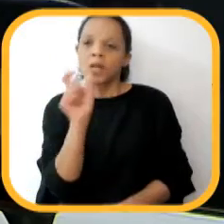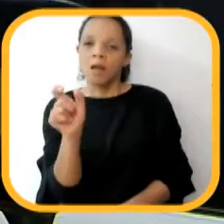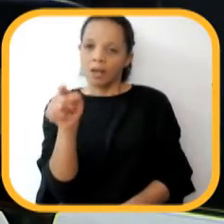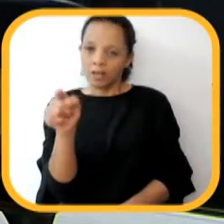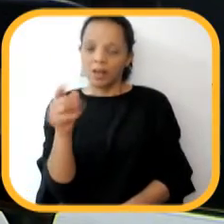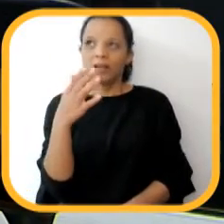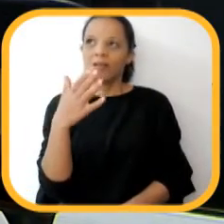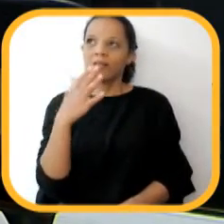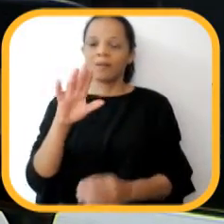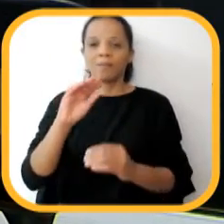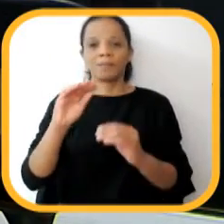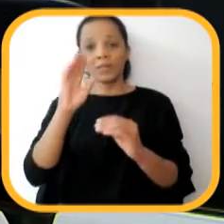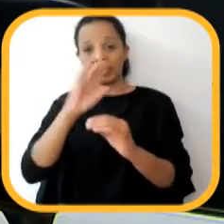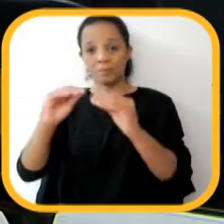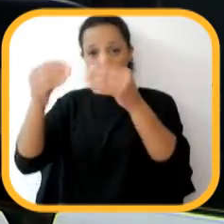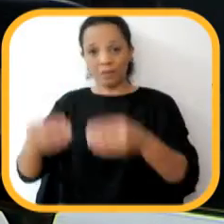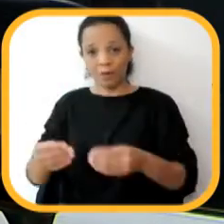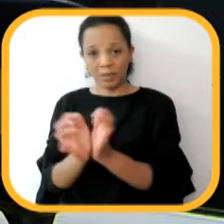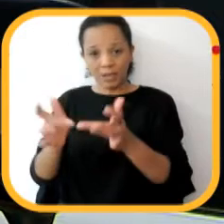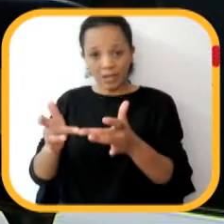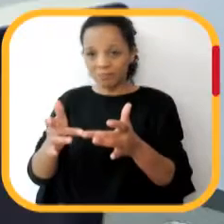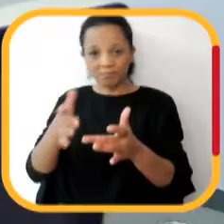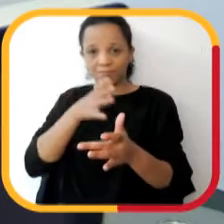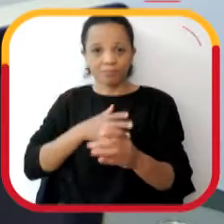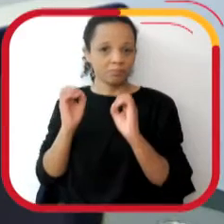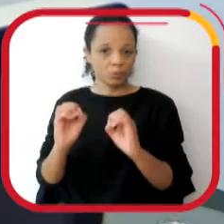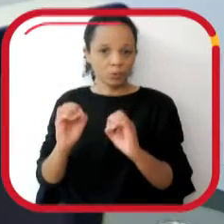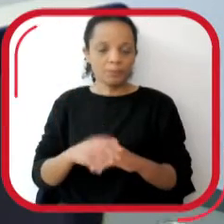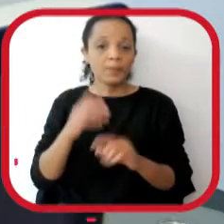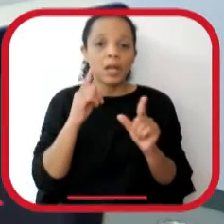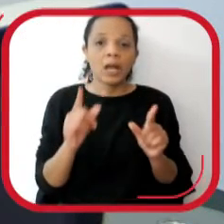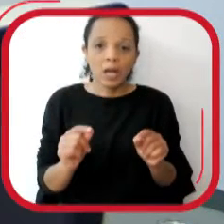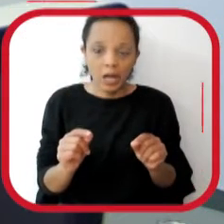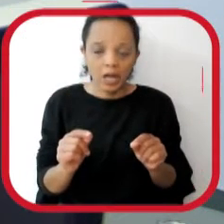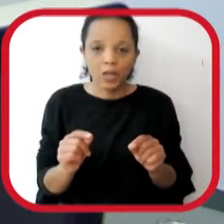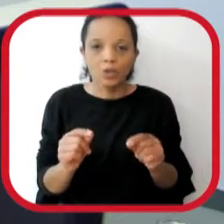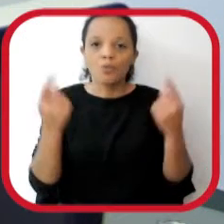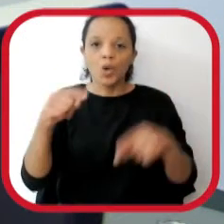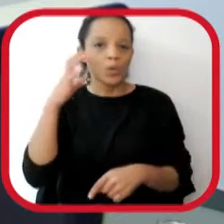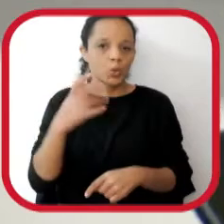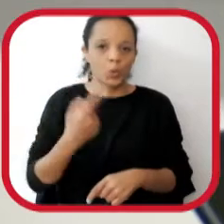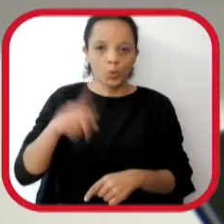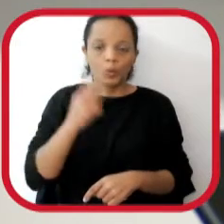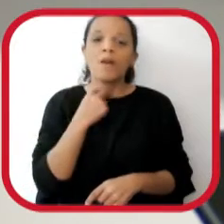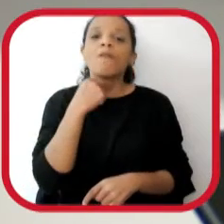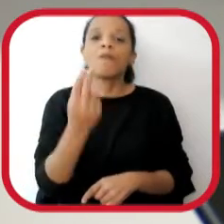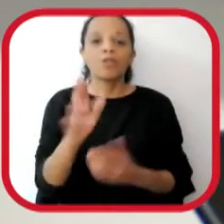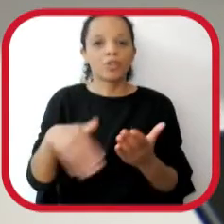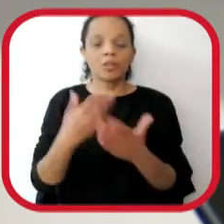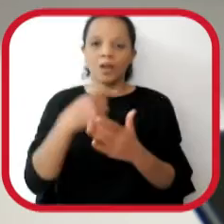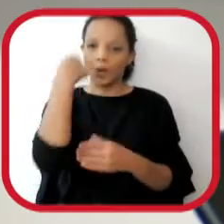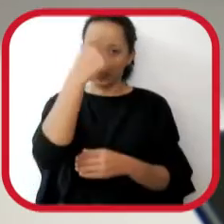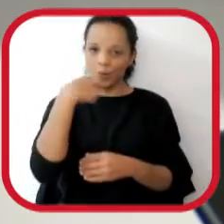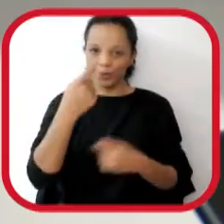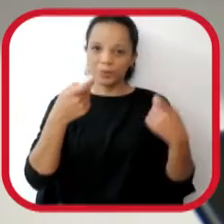e há aquela palavra que uma plataforma digital nunca nos vai dizer. A rádio deixou de ser apenas som. As vozes